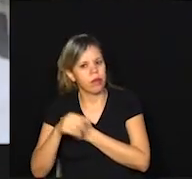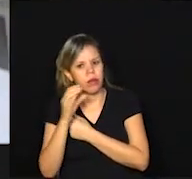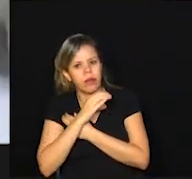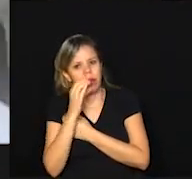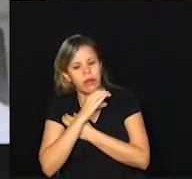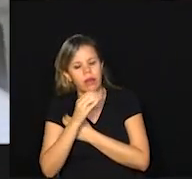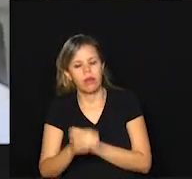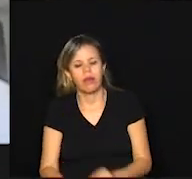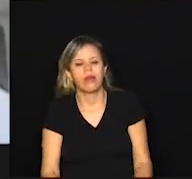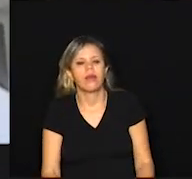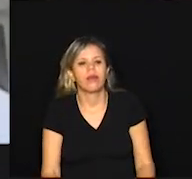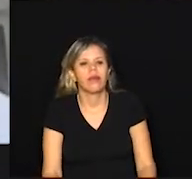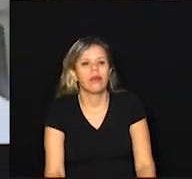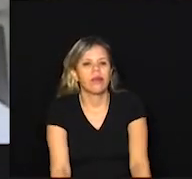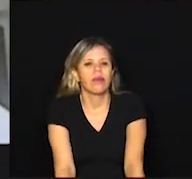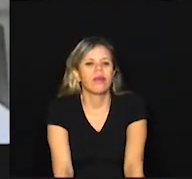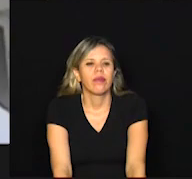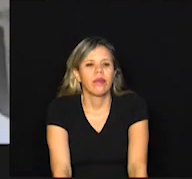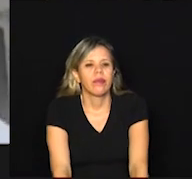dente remediar